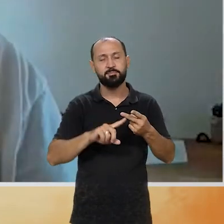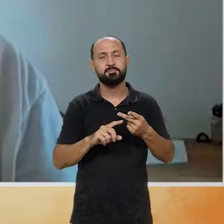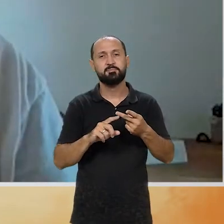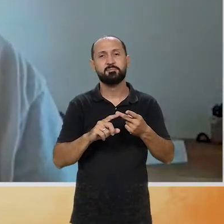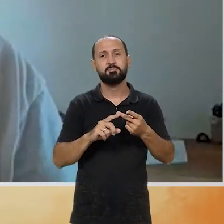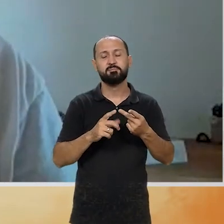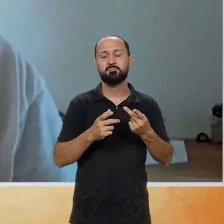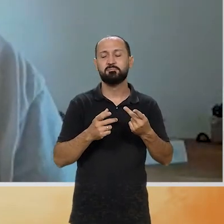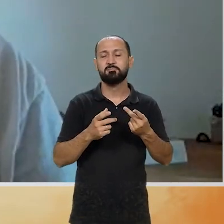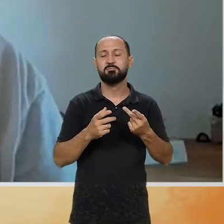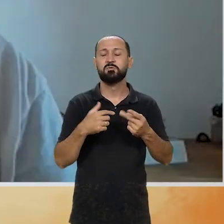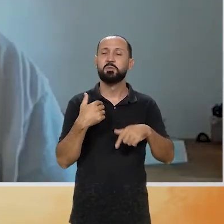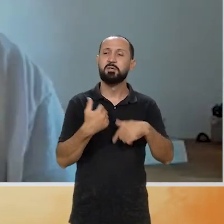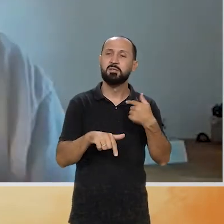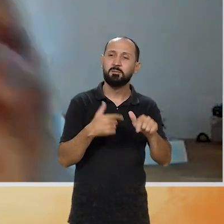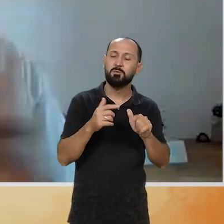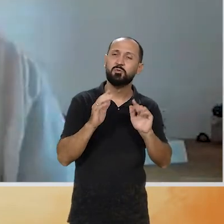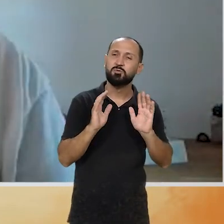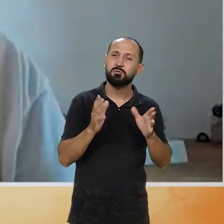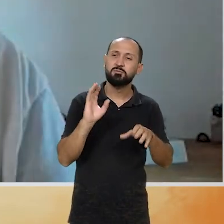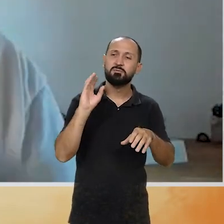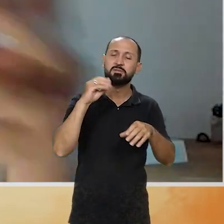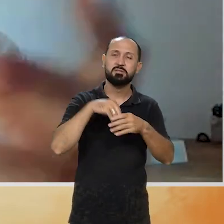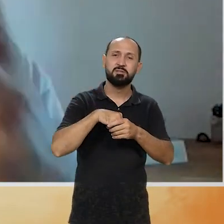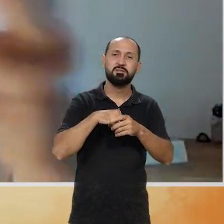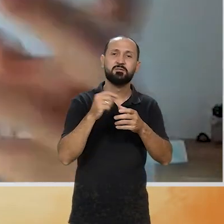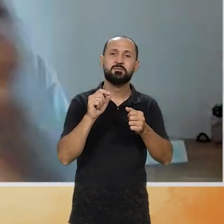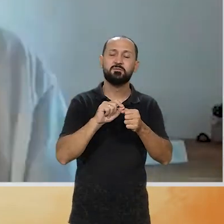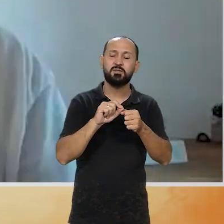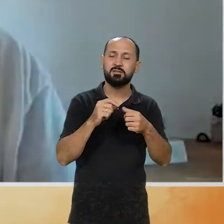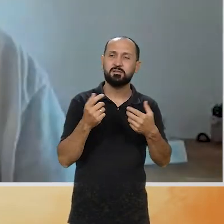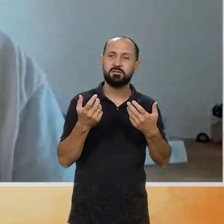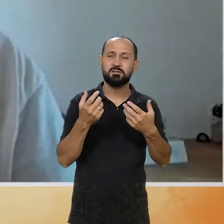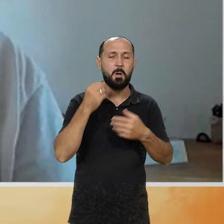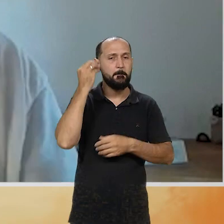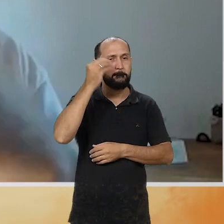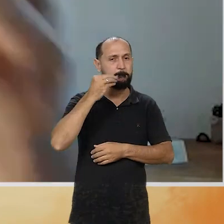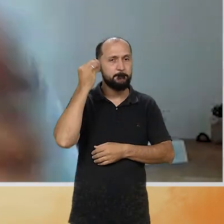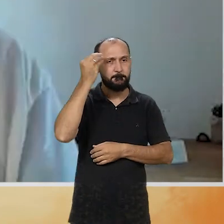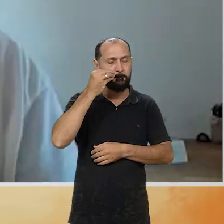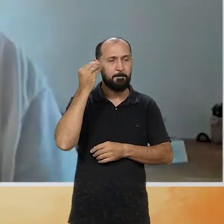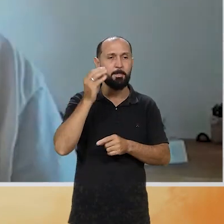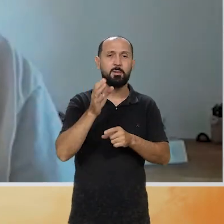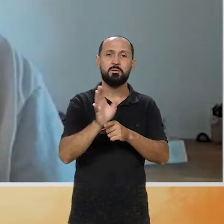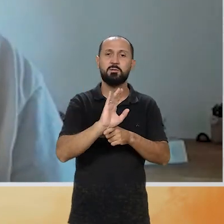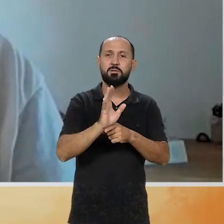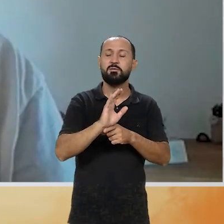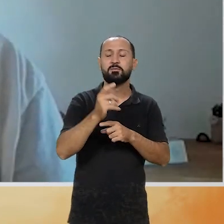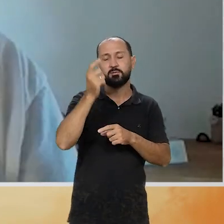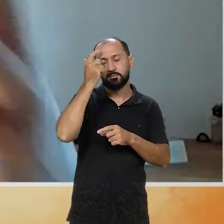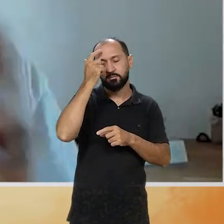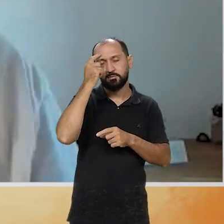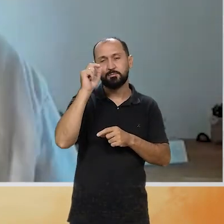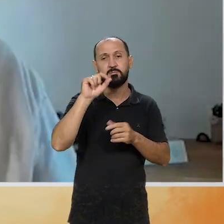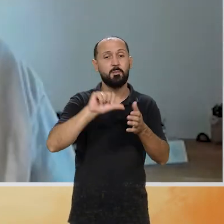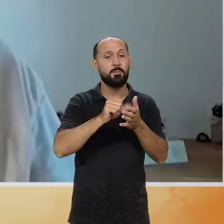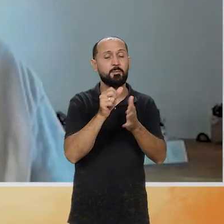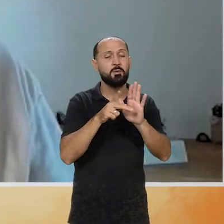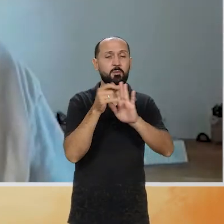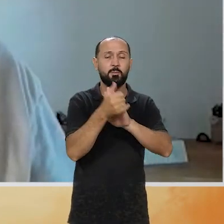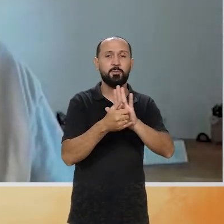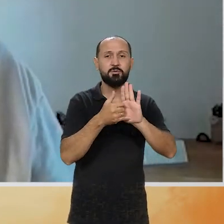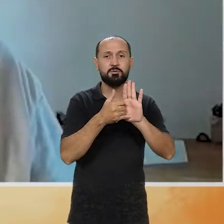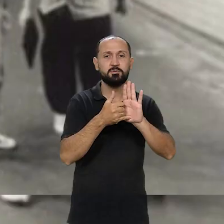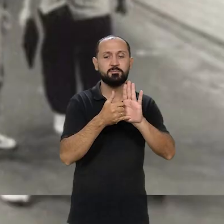Paulo e fui trabalhar já, fazer experiências no cinema e decidi escrever meu